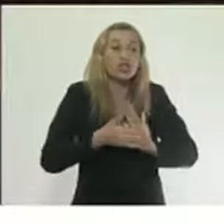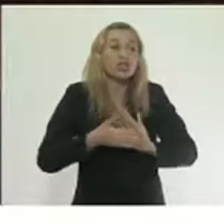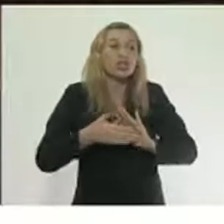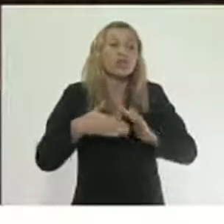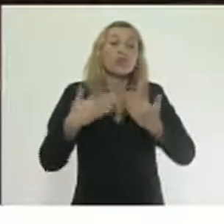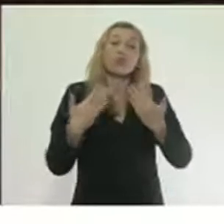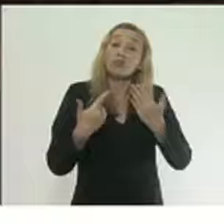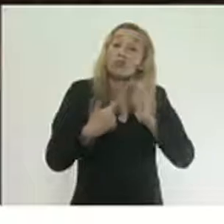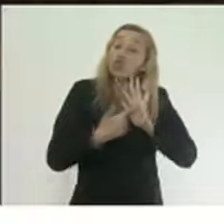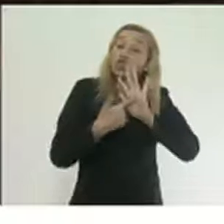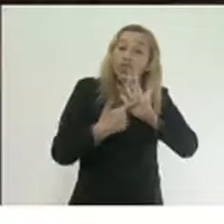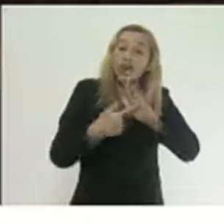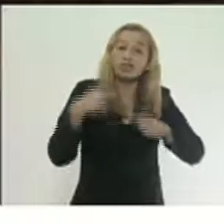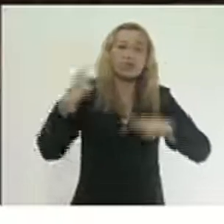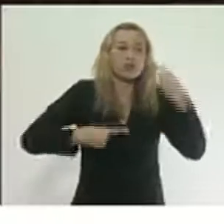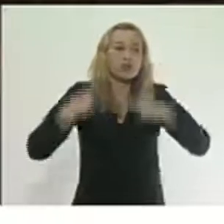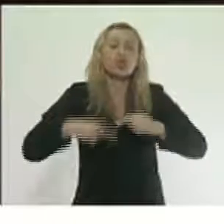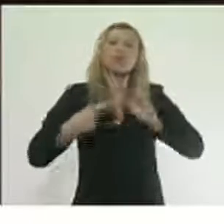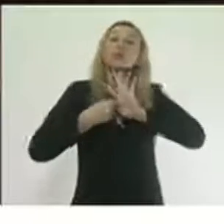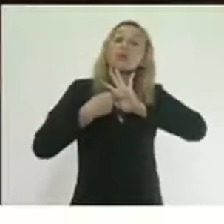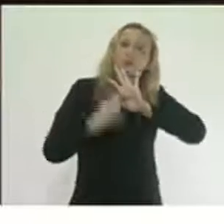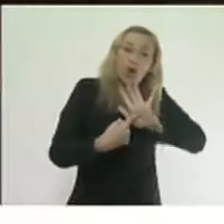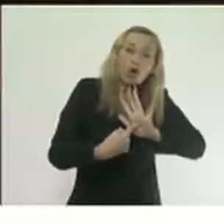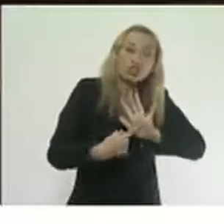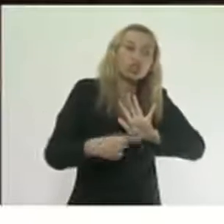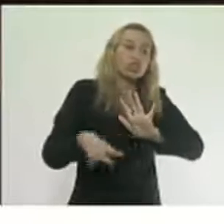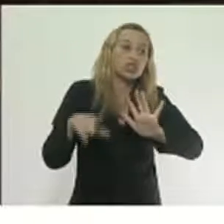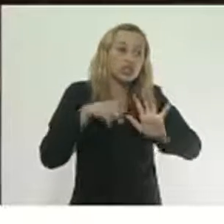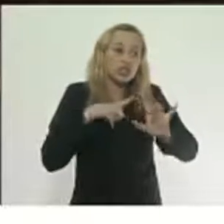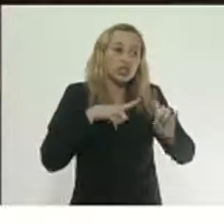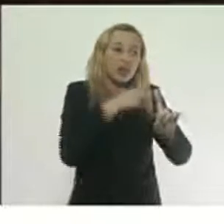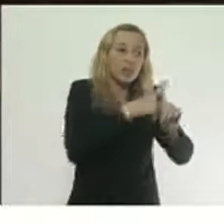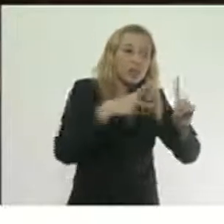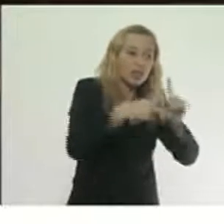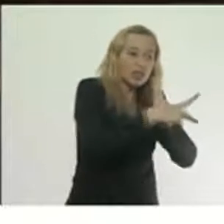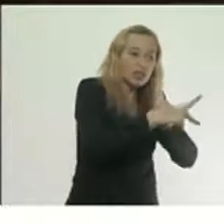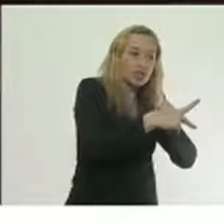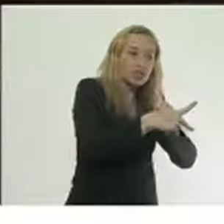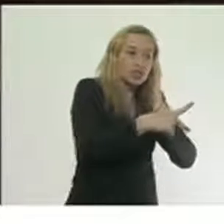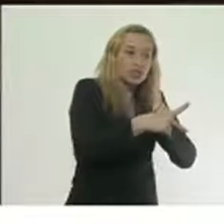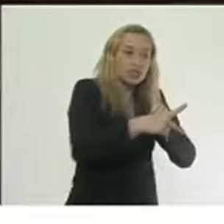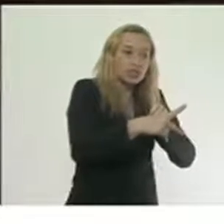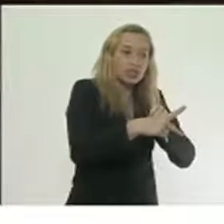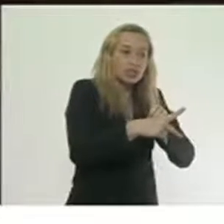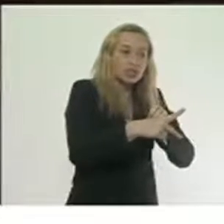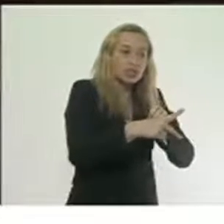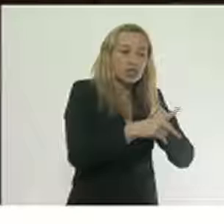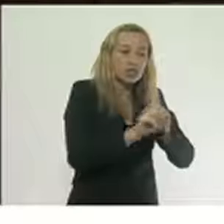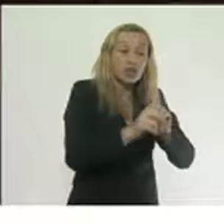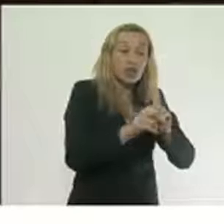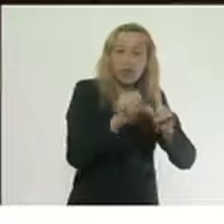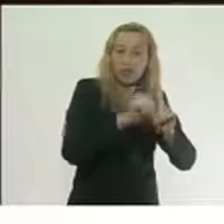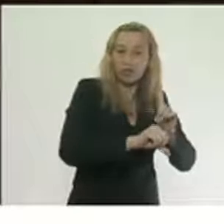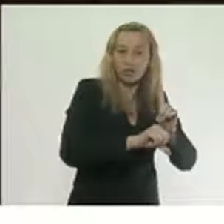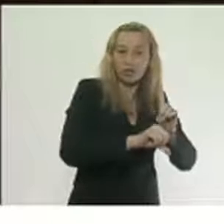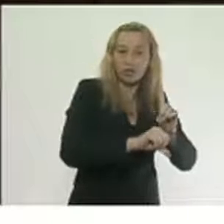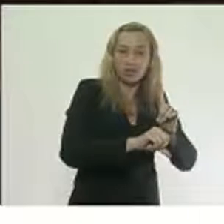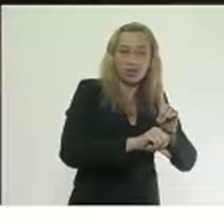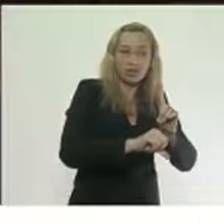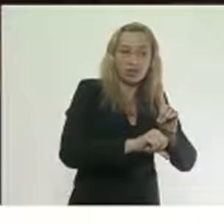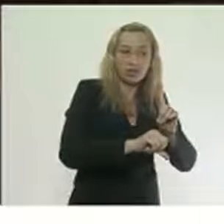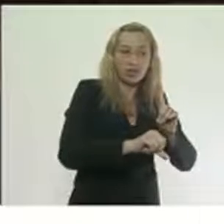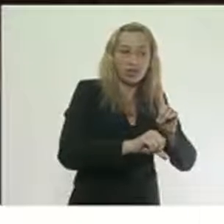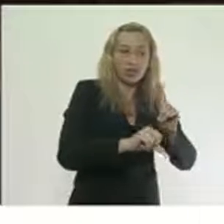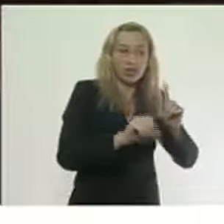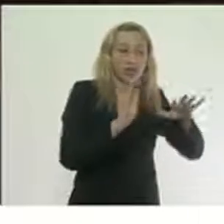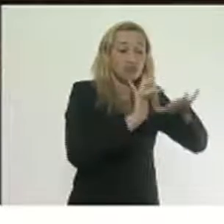o debate, onde mostra que a Previdência não é deficitária. E isso daí a mídia